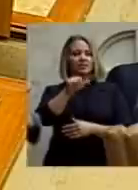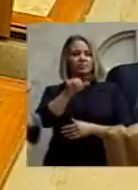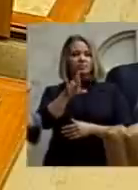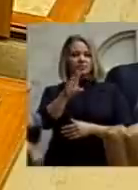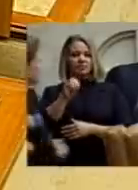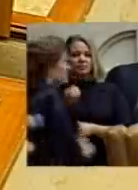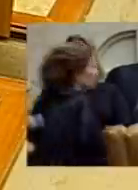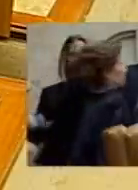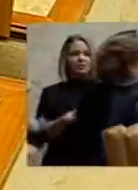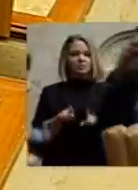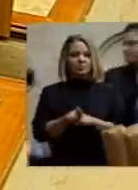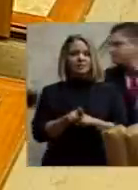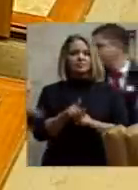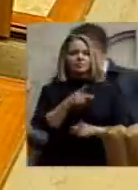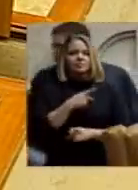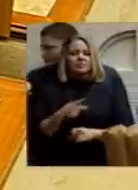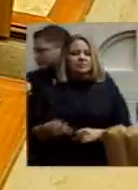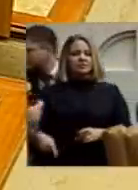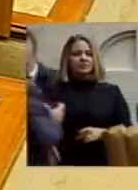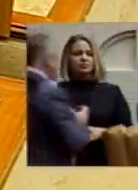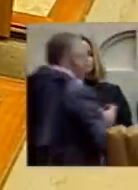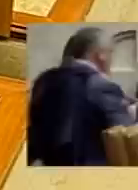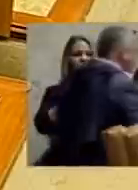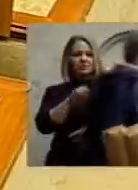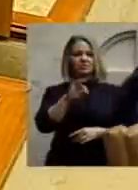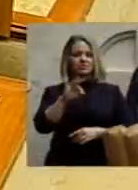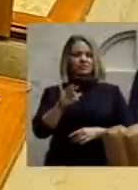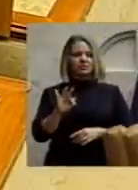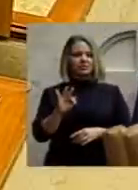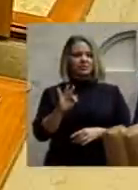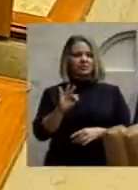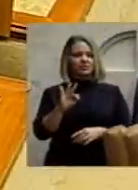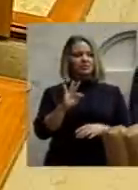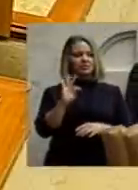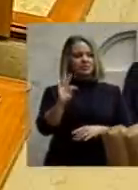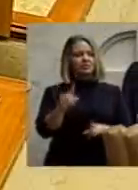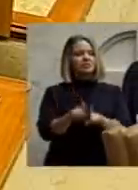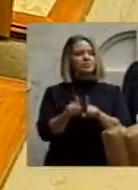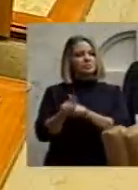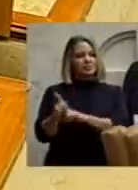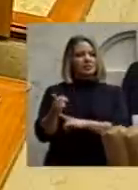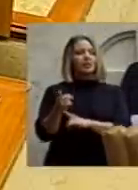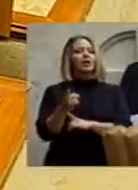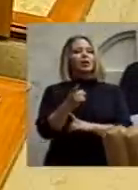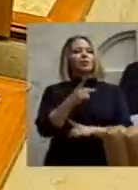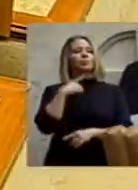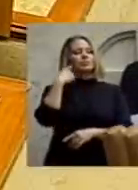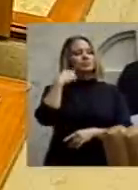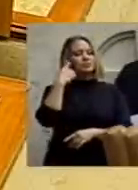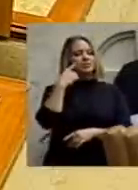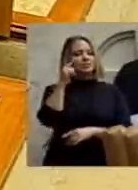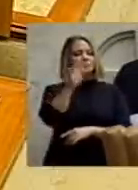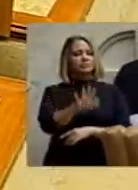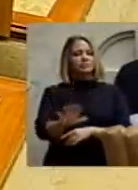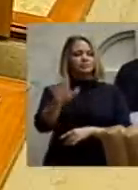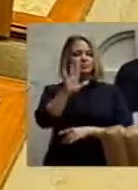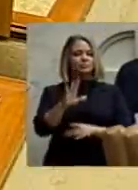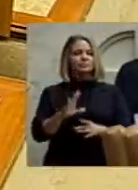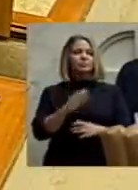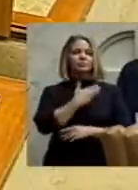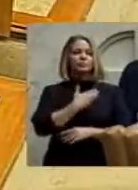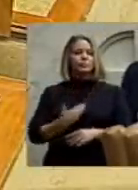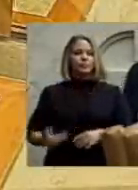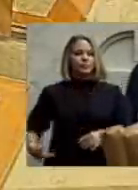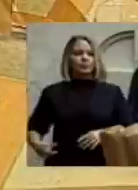do Tribunal Superior do Trabalho, ministro João Oreste Dalazen. Advogado-Geral da União, ministro